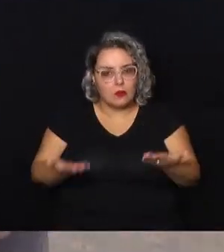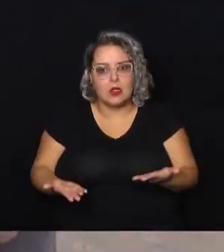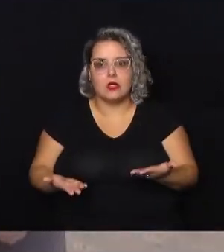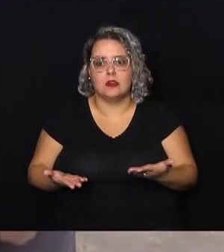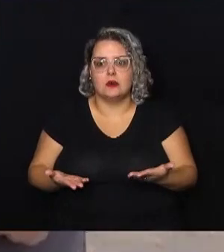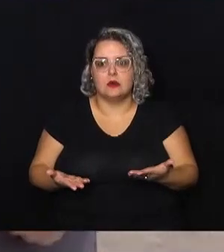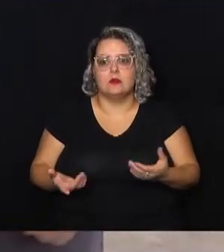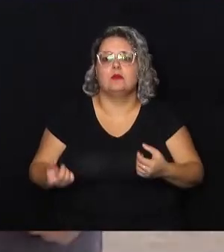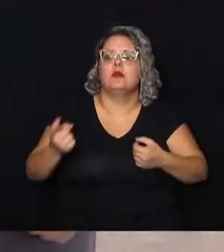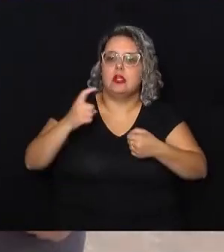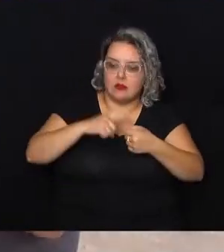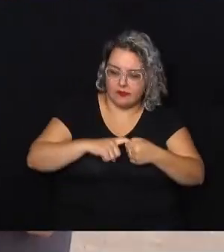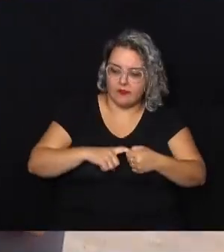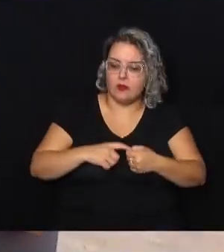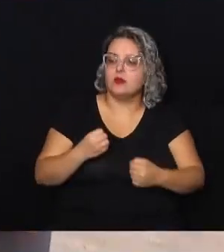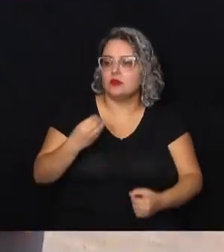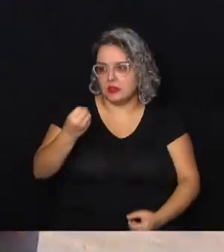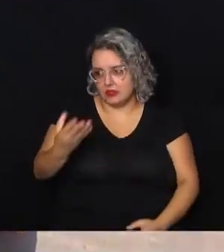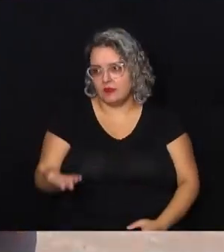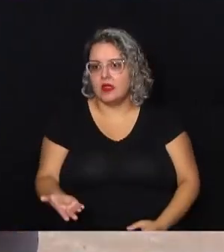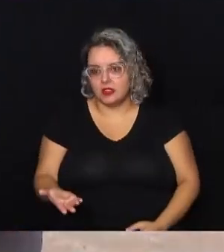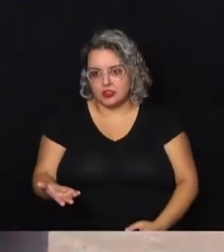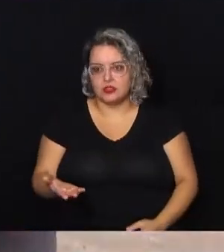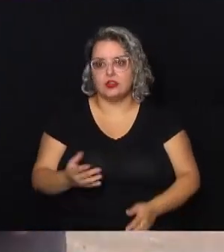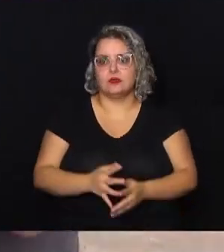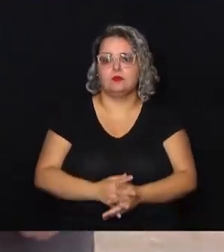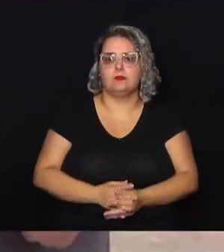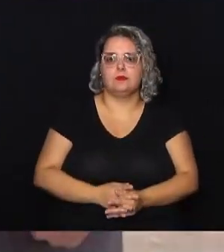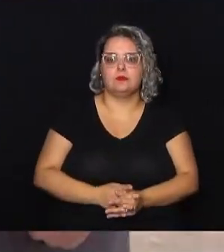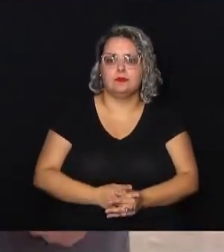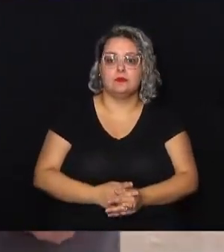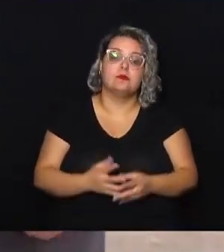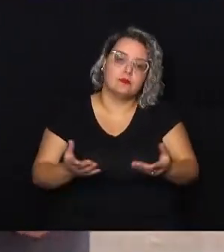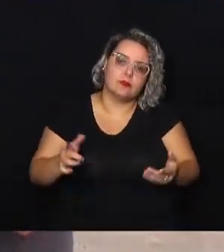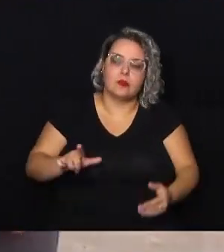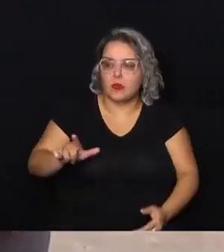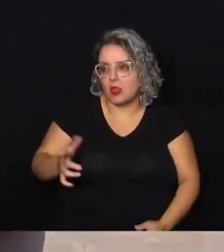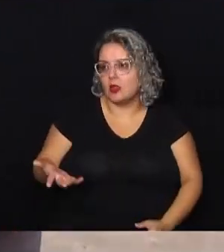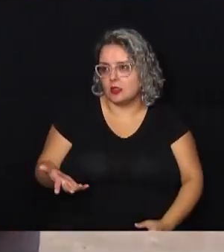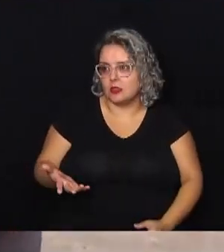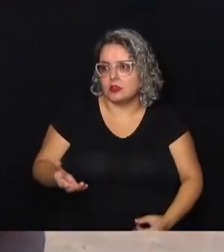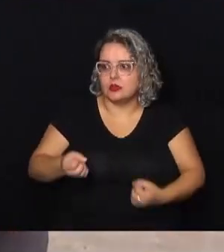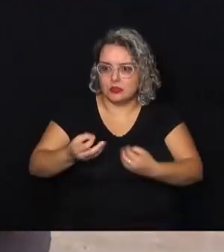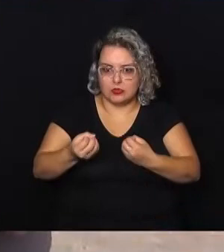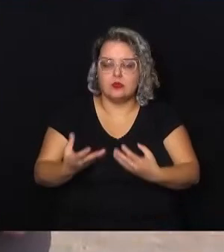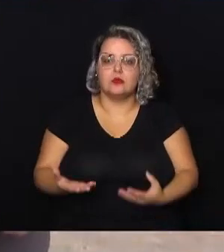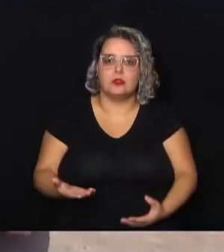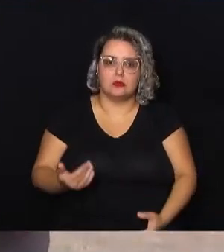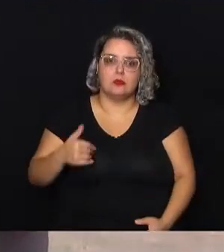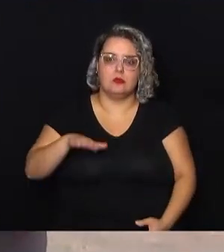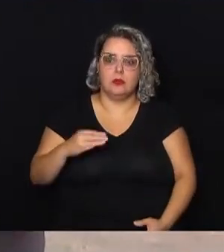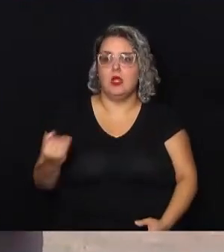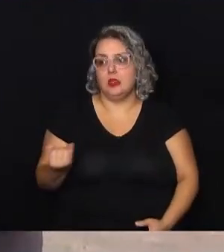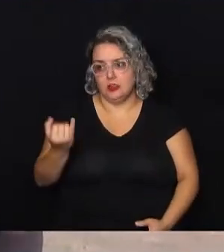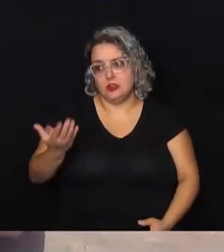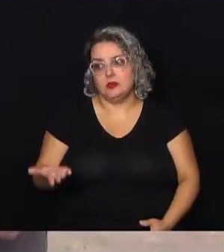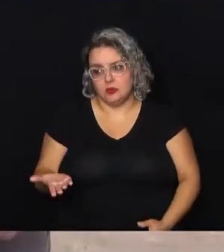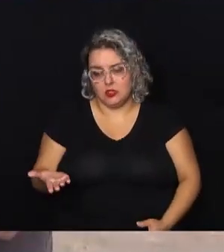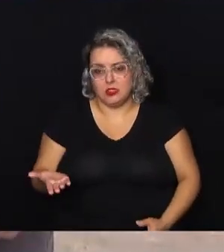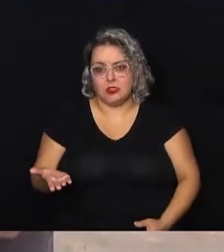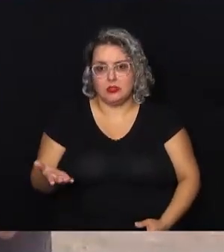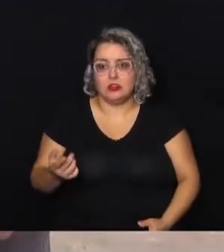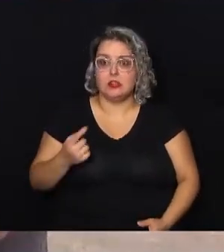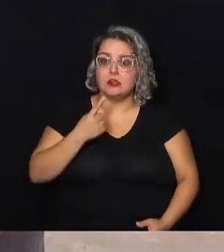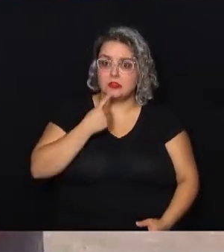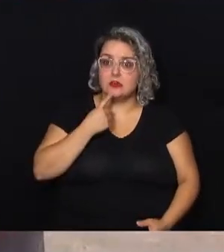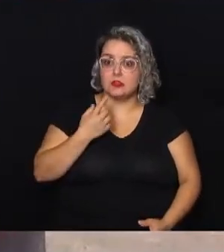para retomar a viagem. E claro, né, a informação mais importante nesse feriado